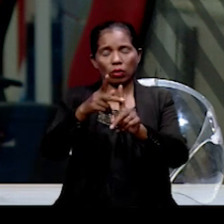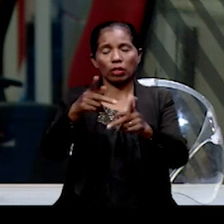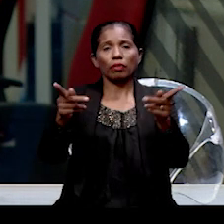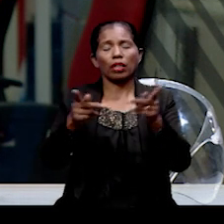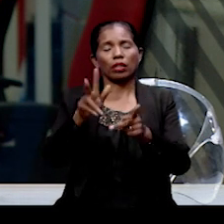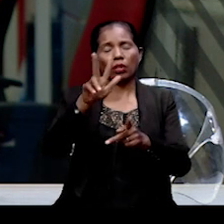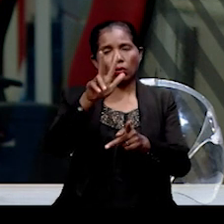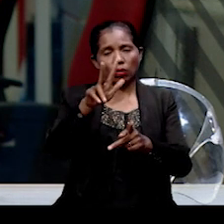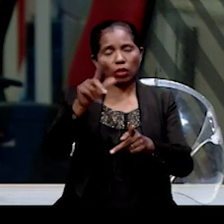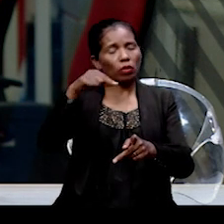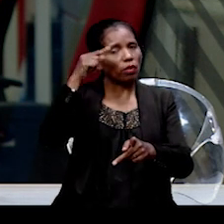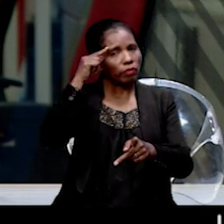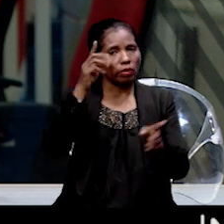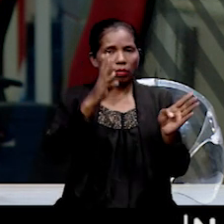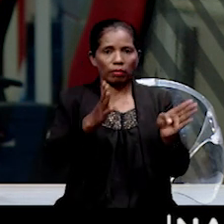governo prepara.